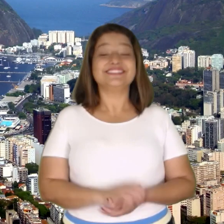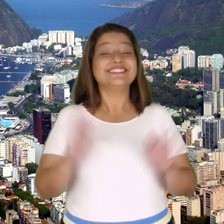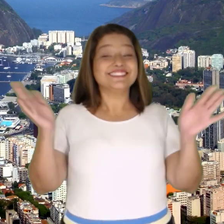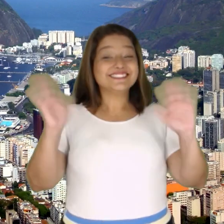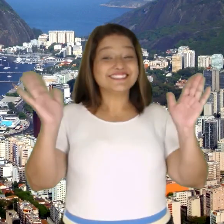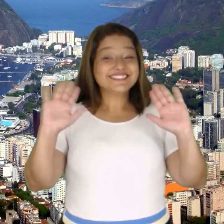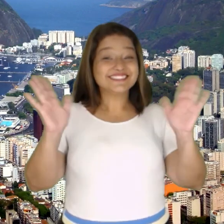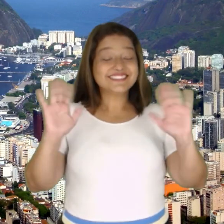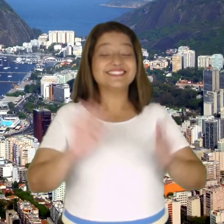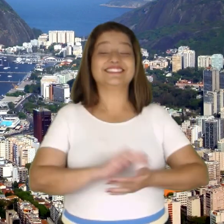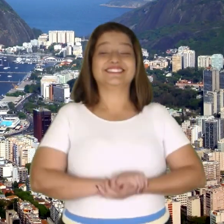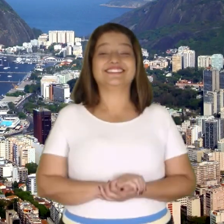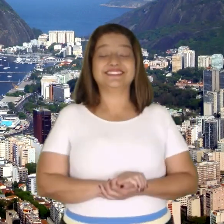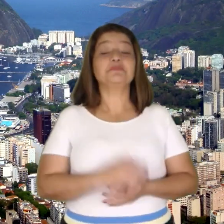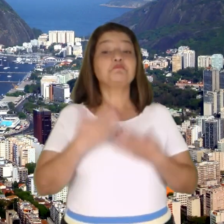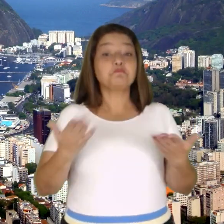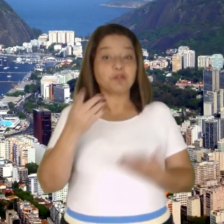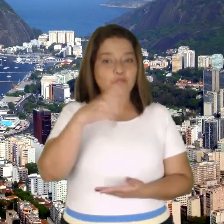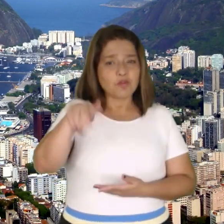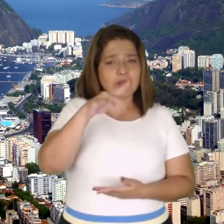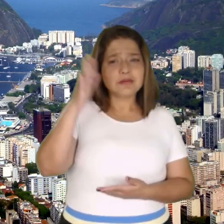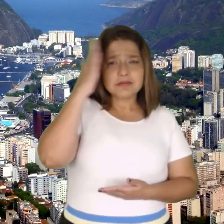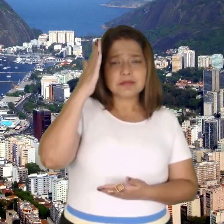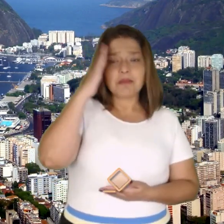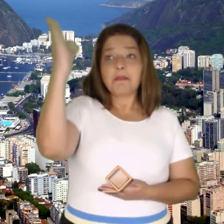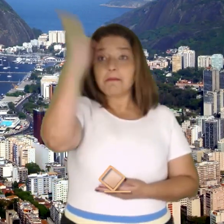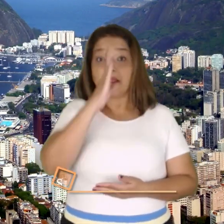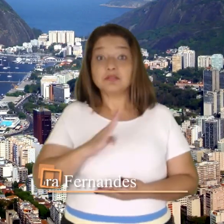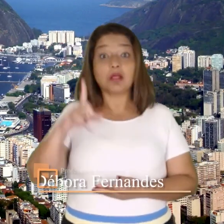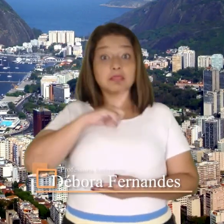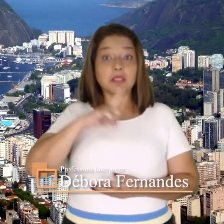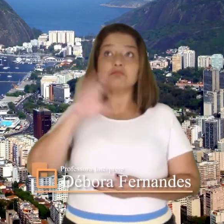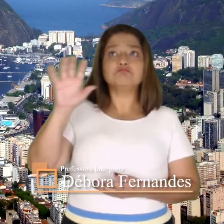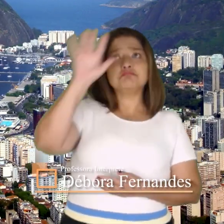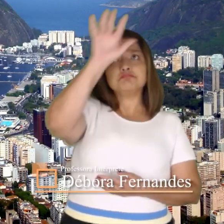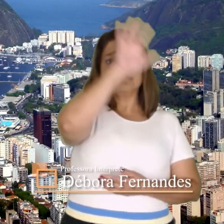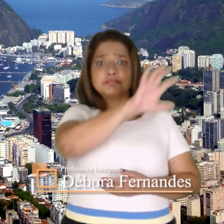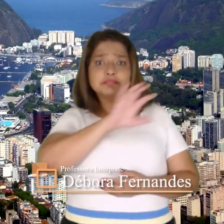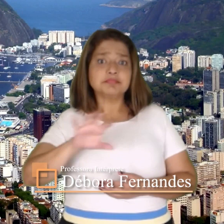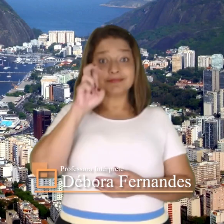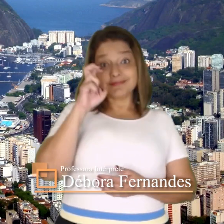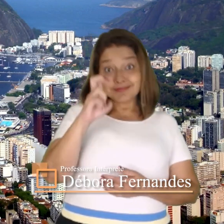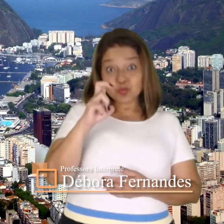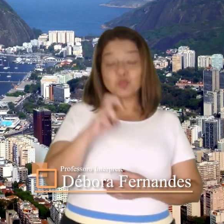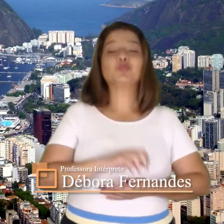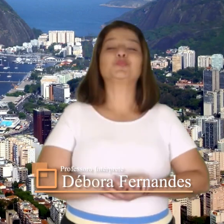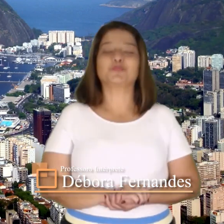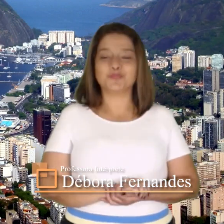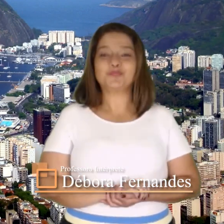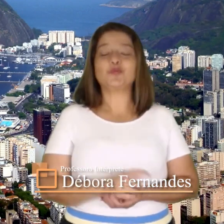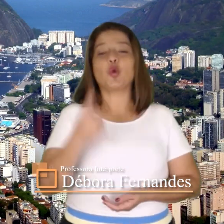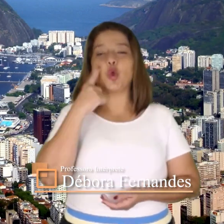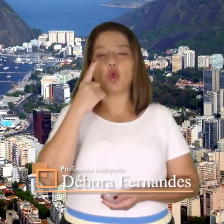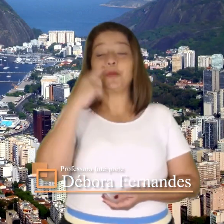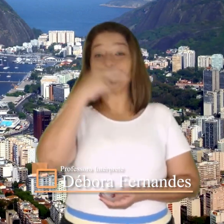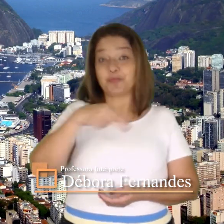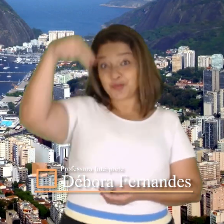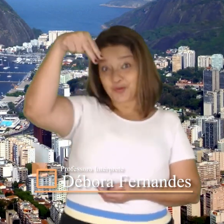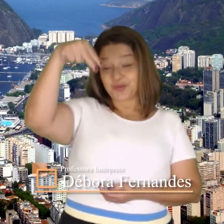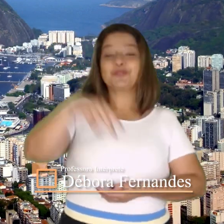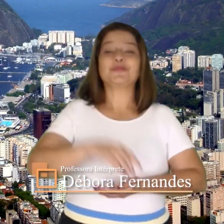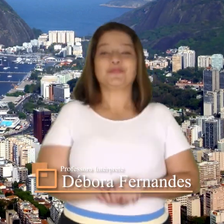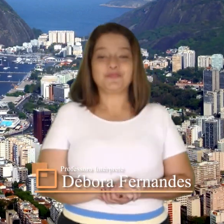Olá, pessoal! E aí, vocês sabiam que o Brasil é dividido em 5 regiões? São elas: a